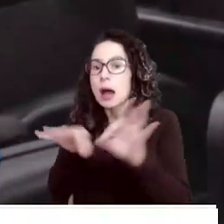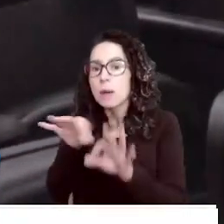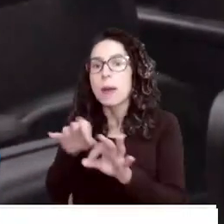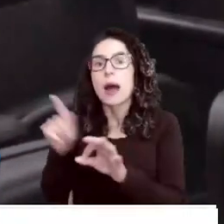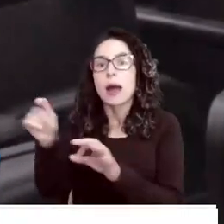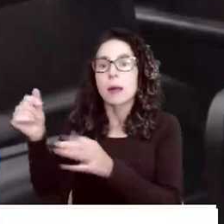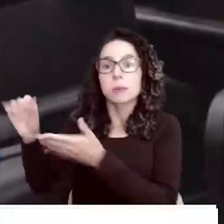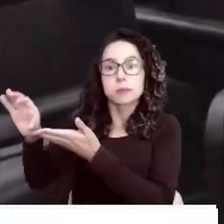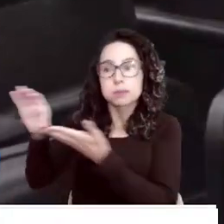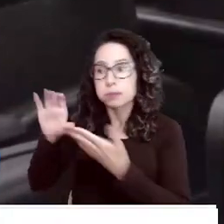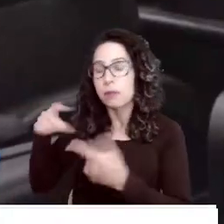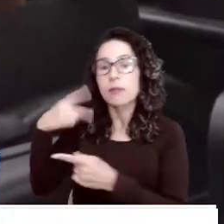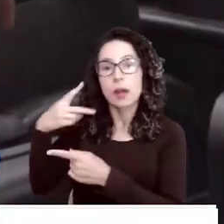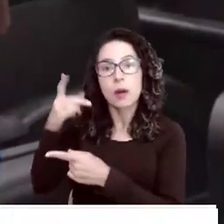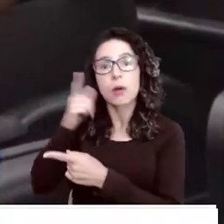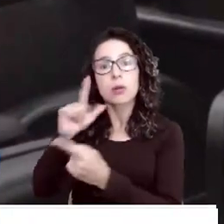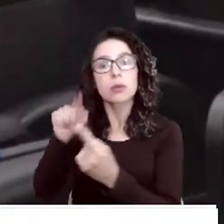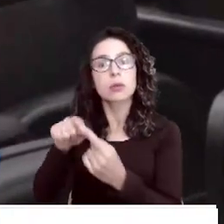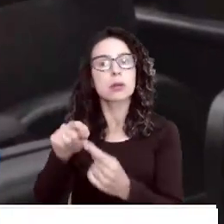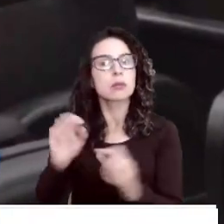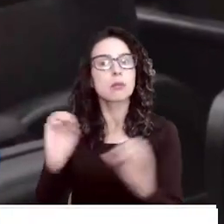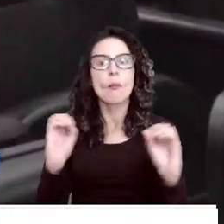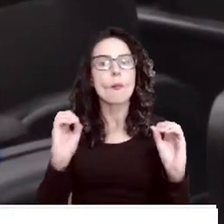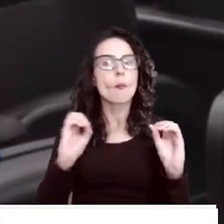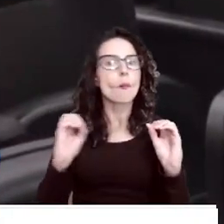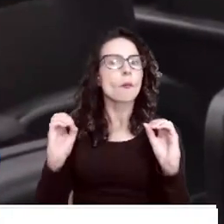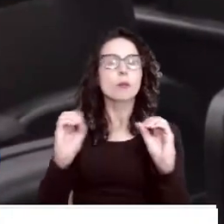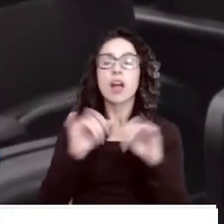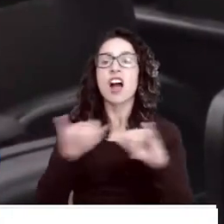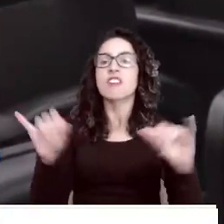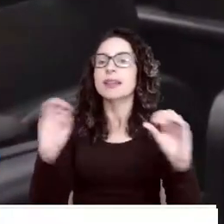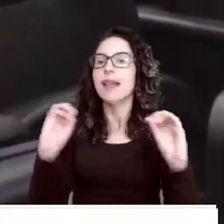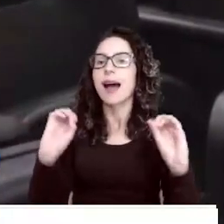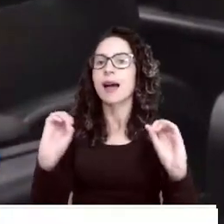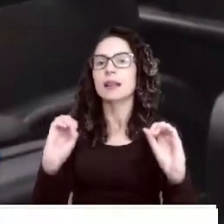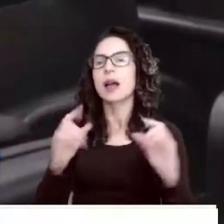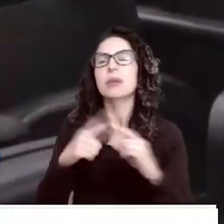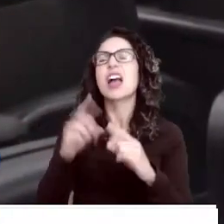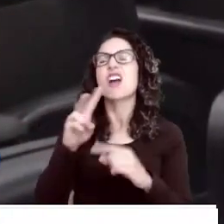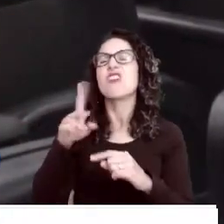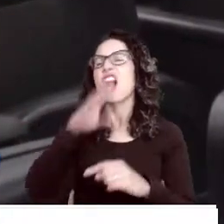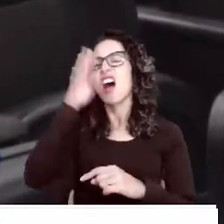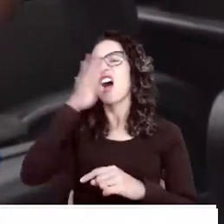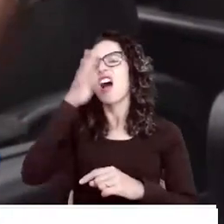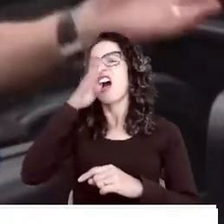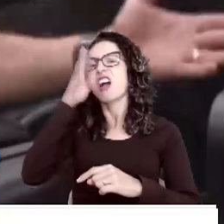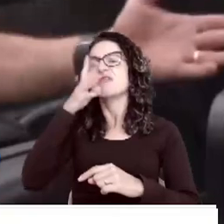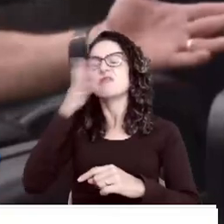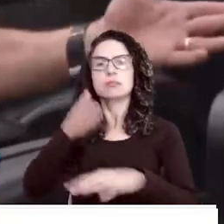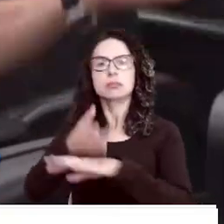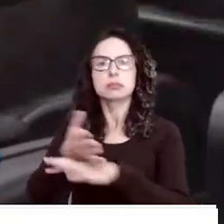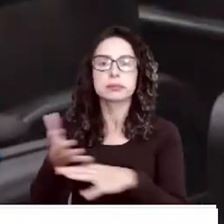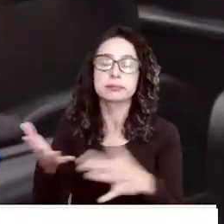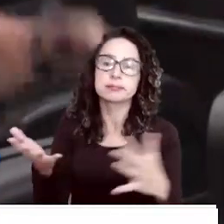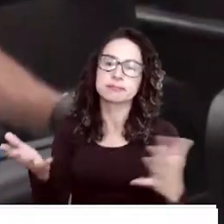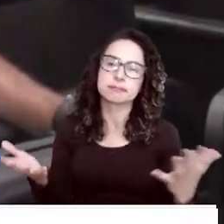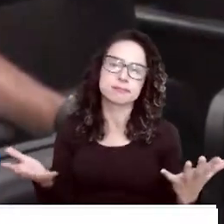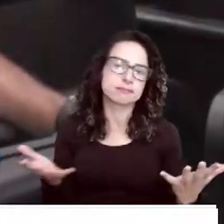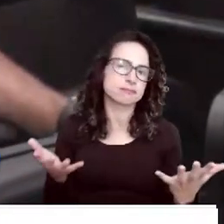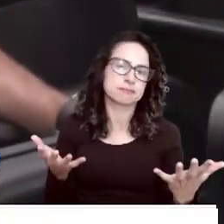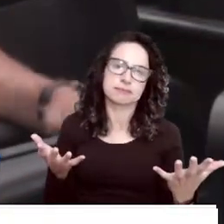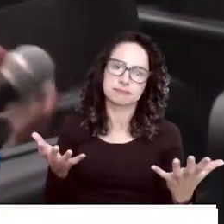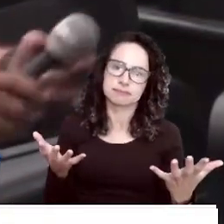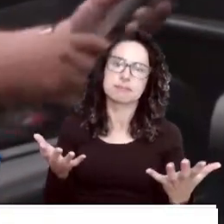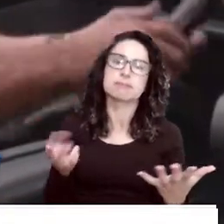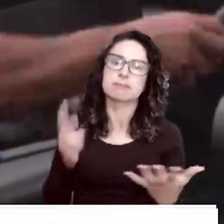vereadores conseguiram, que isso está... Não sabe nada, porque não, nós vamos fazer e acabou na hora que nós quiser. Não é assim. Continue, excelência.